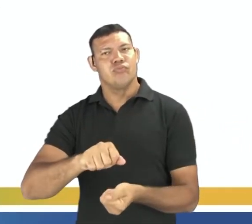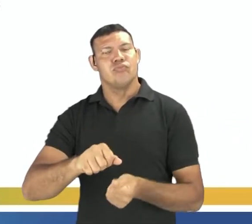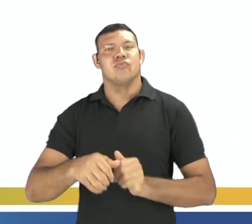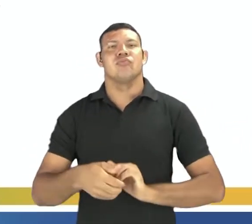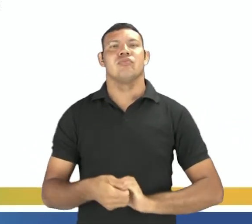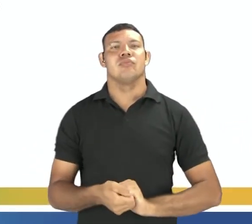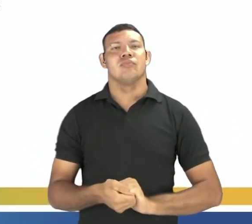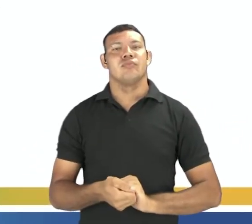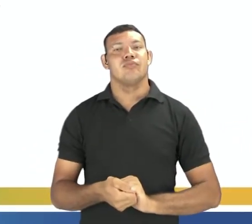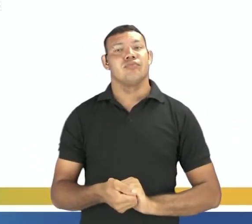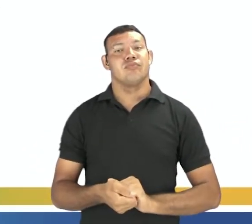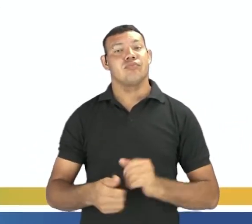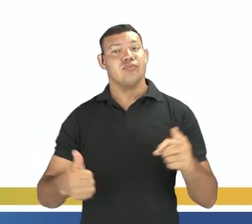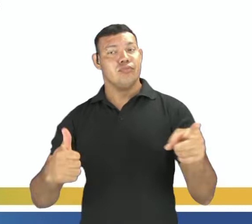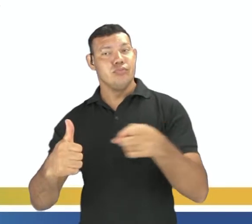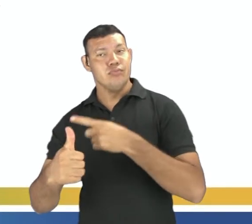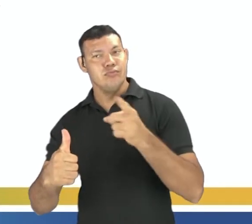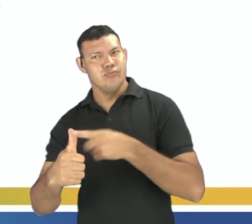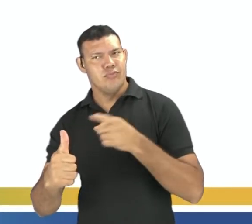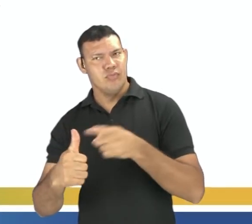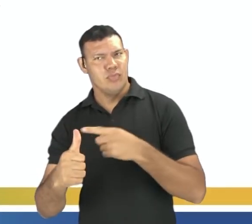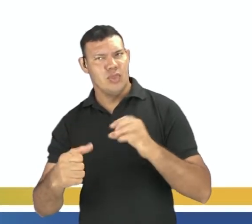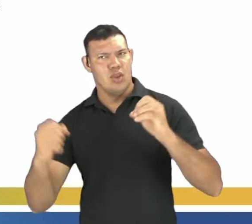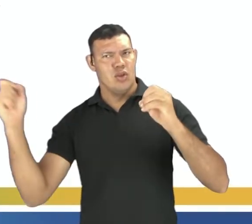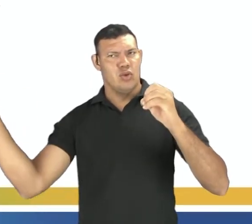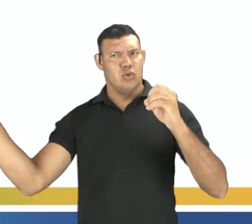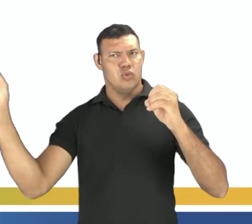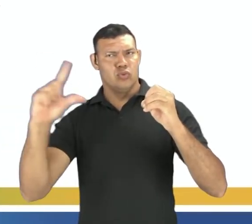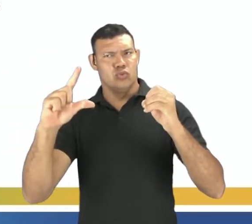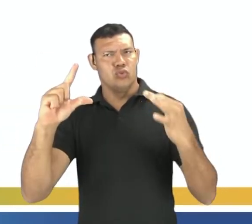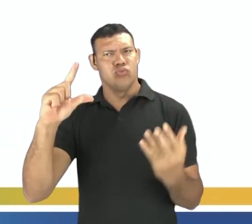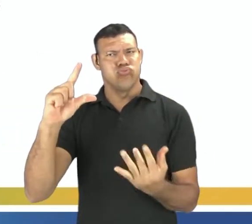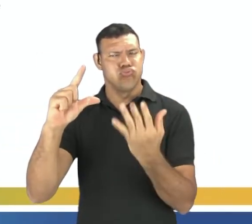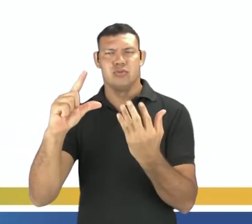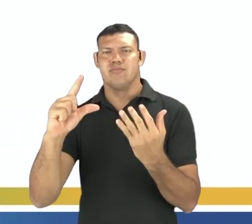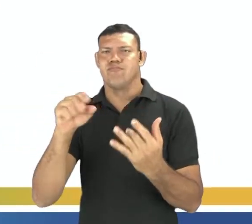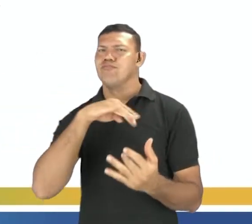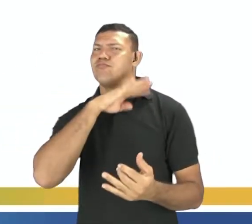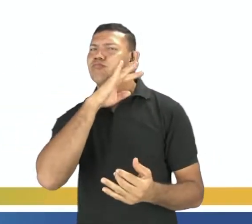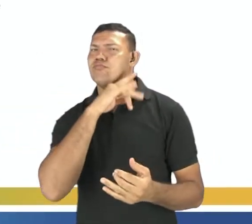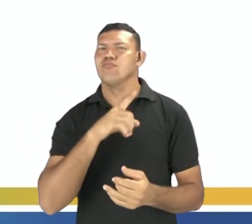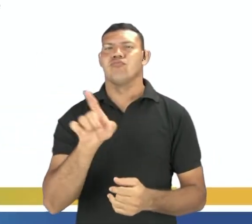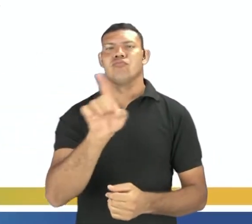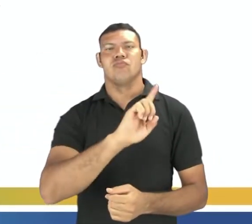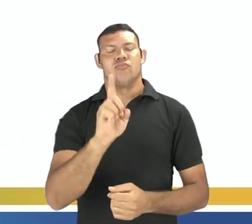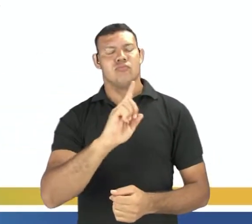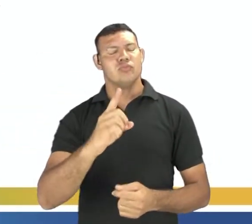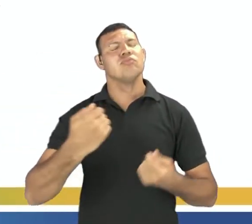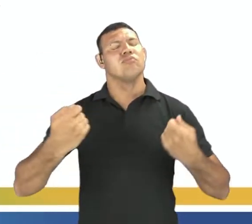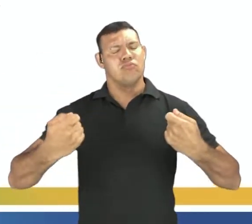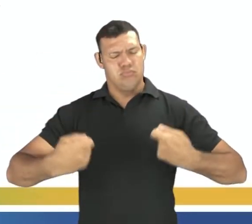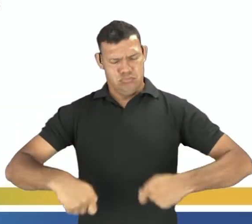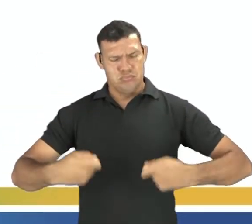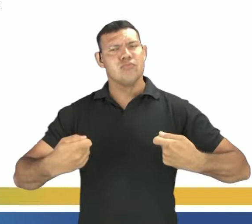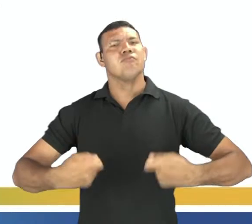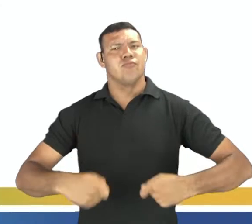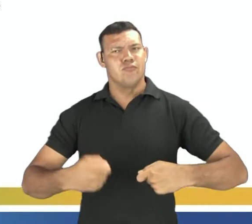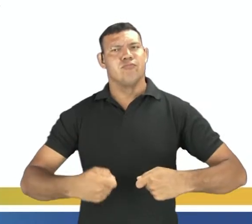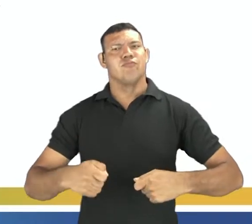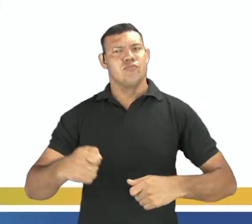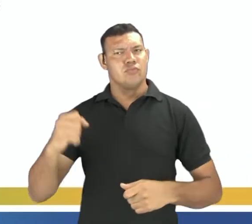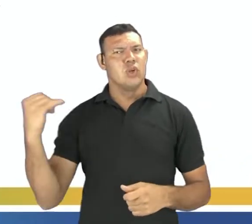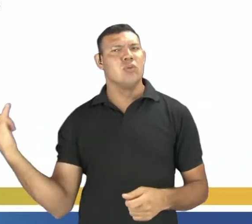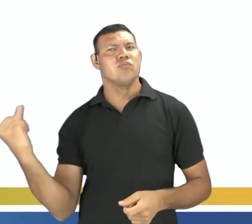lugar, o efeito estufa ele não é ruim. Pelo contrário, ele é necessário, ele é